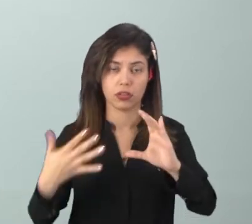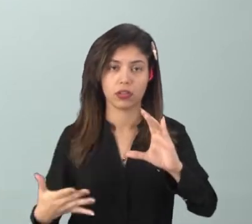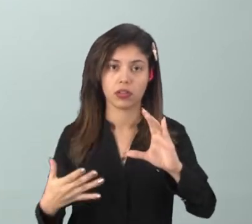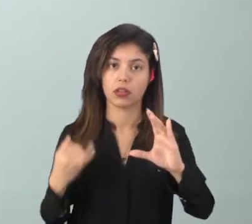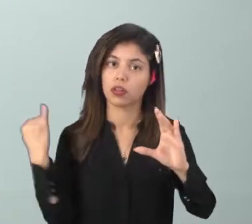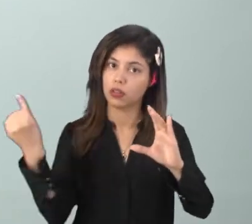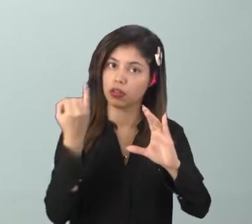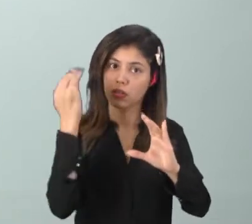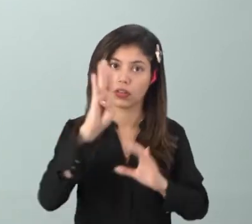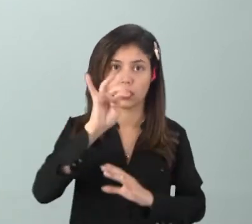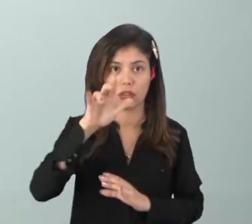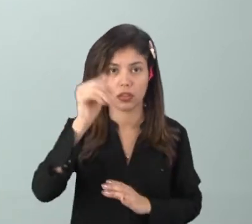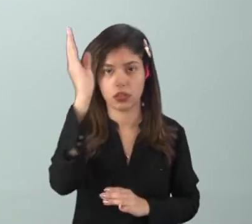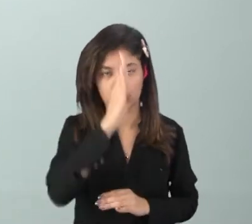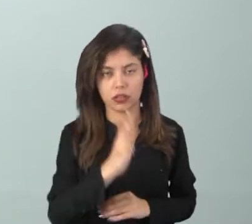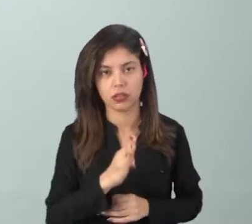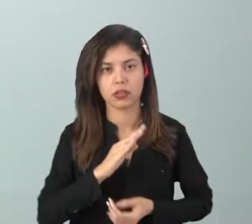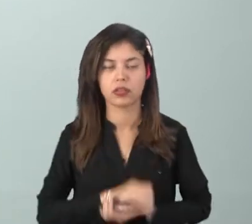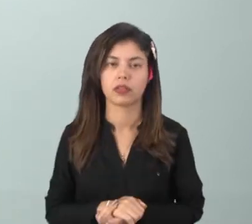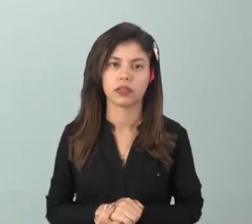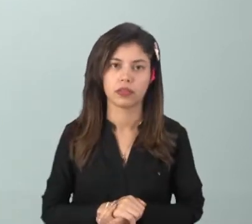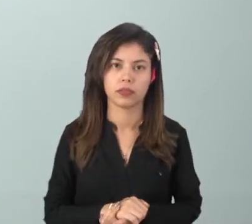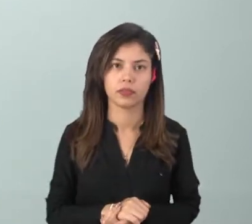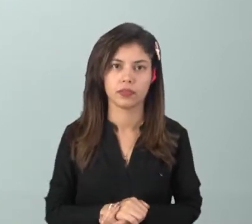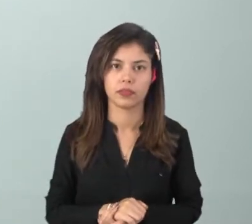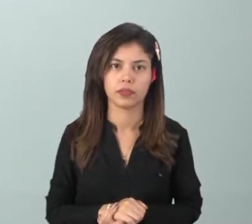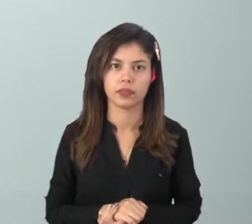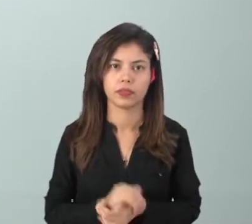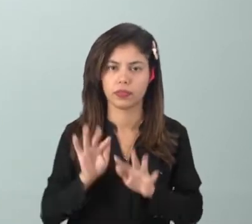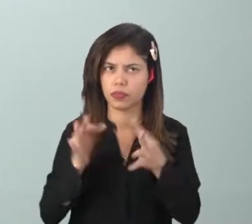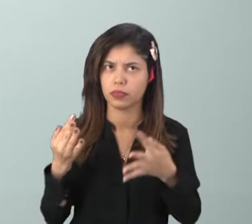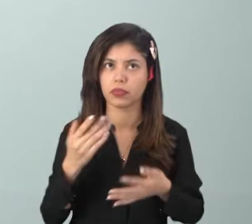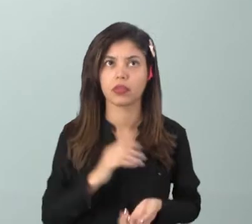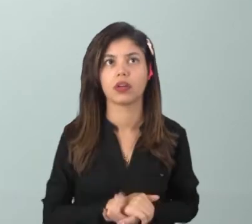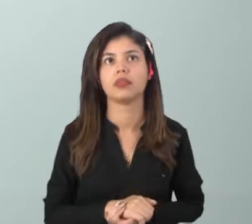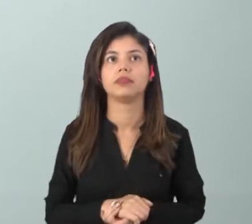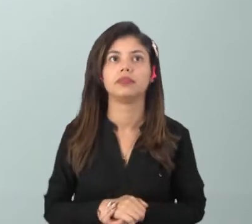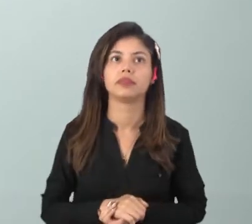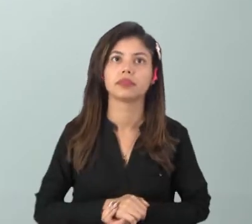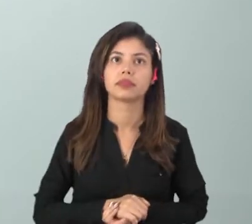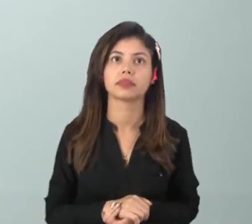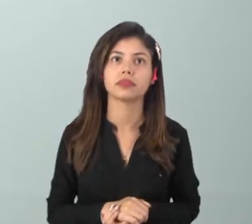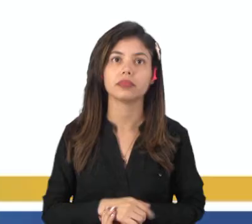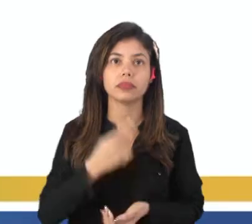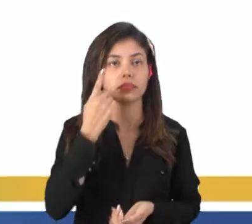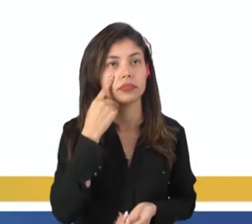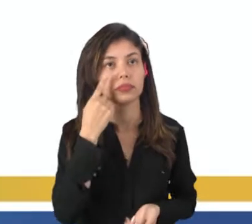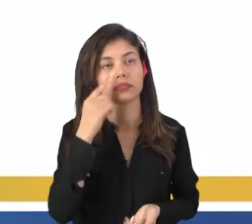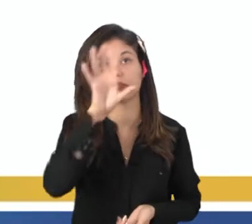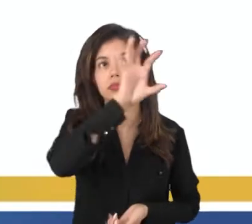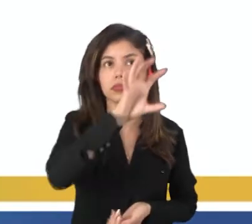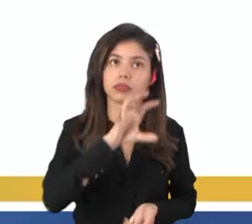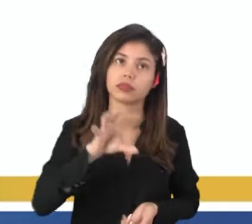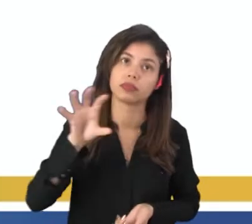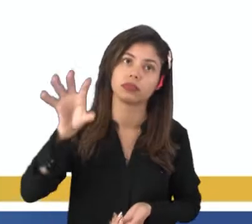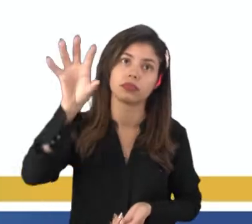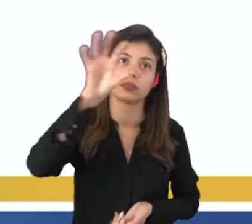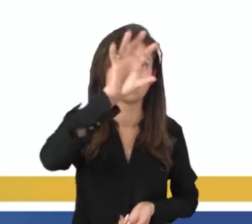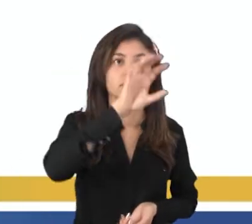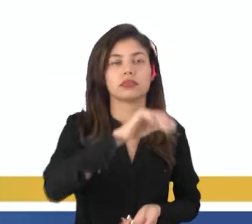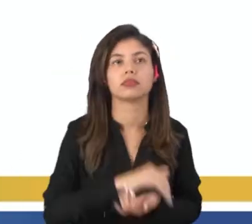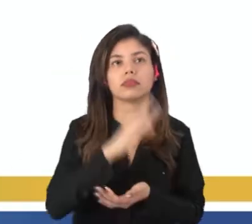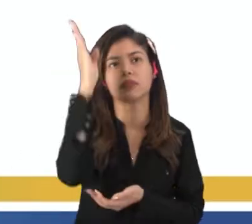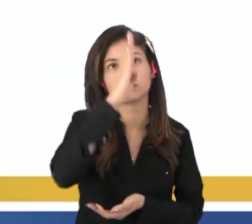dos principais biomas brasileiros, tá bom? É um tema bem simples, vamos lá. Veja no mapa que eu mostrei para vocês,